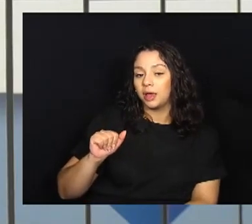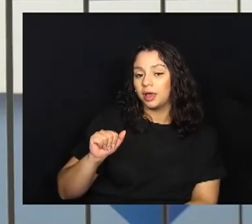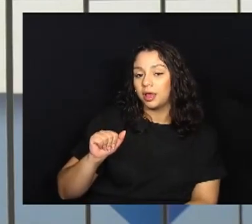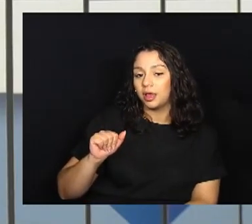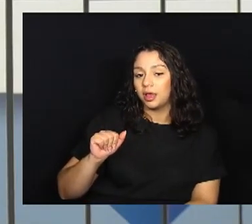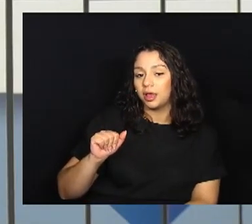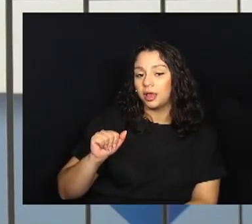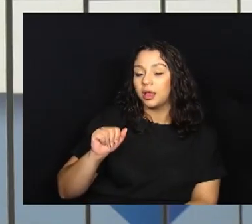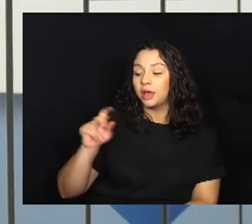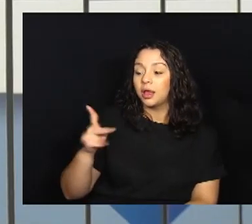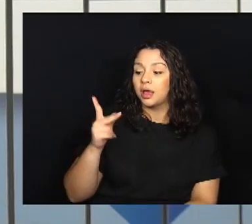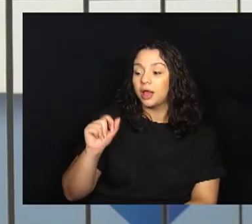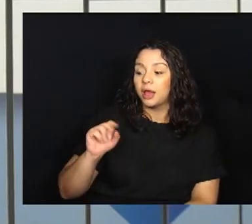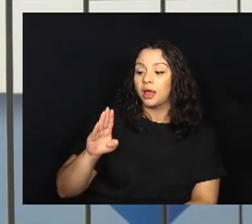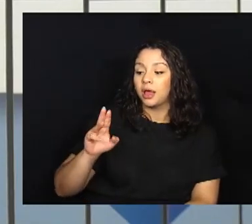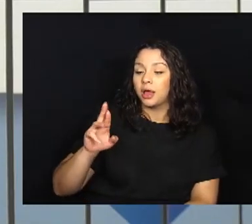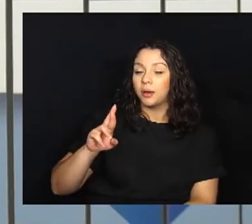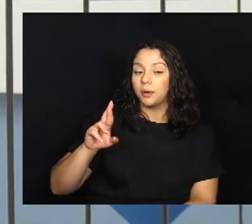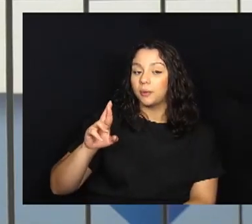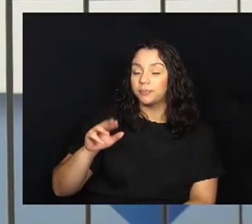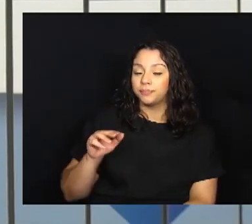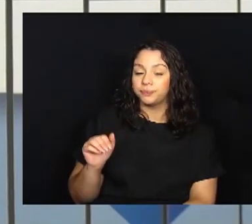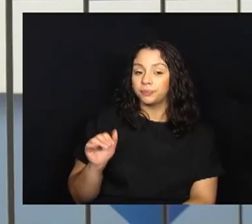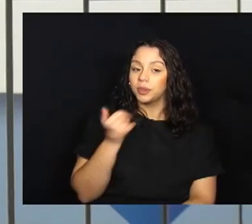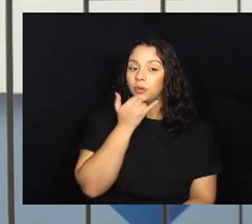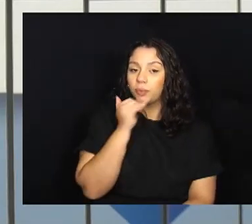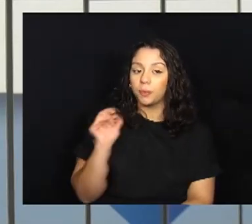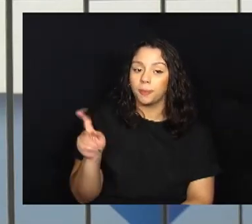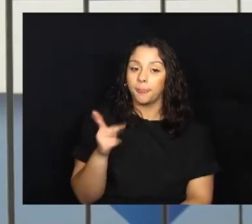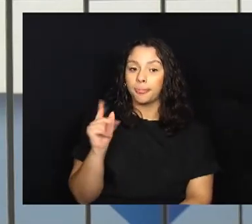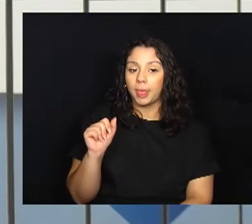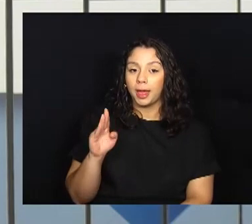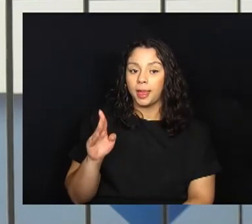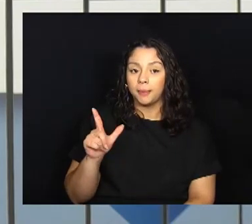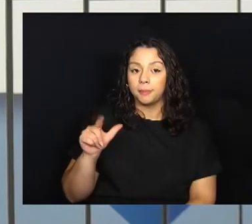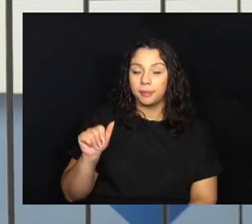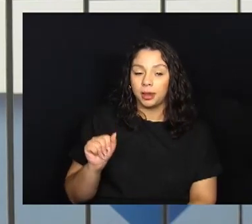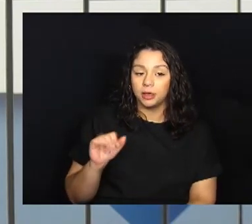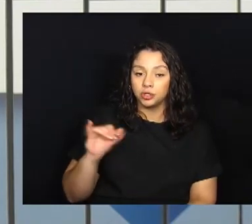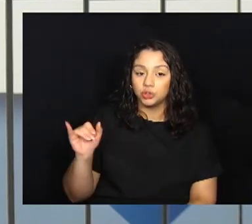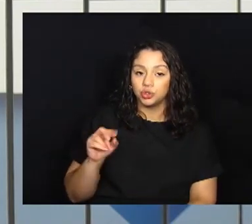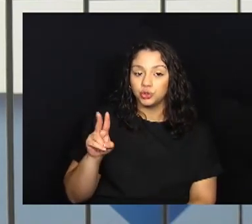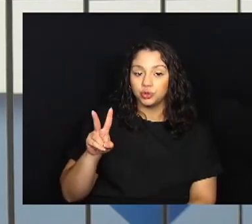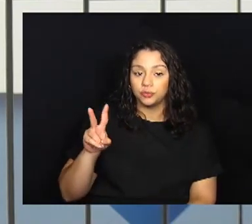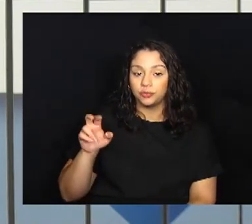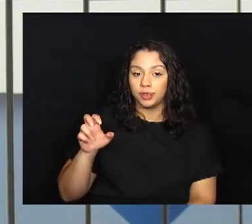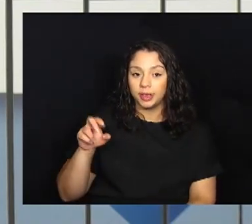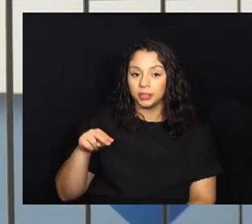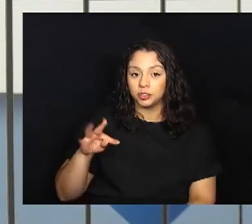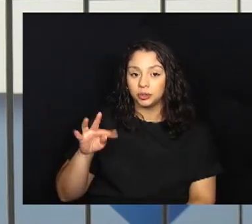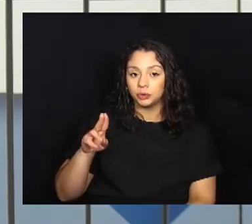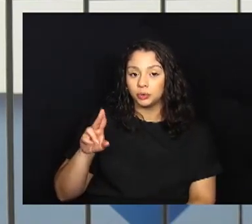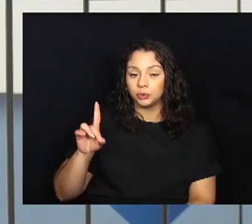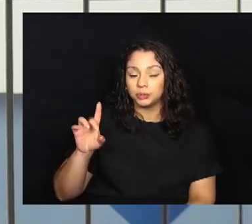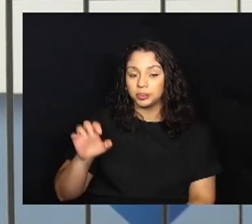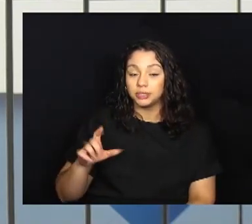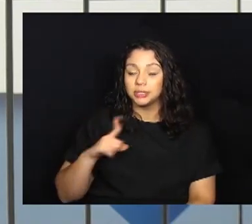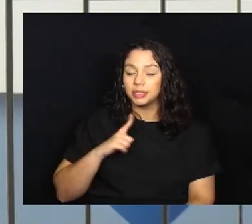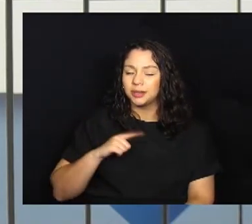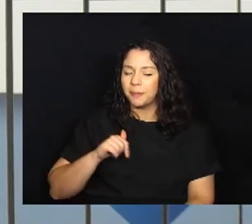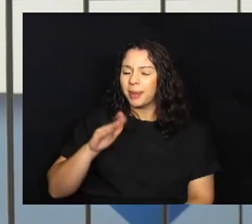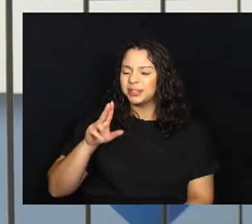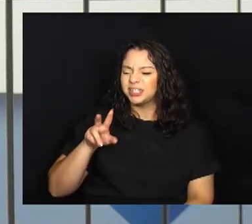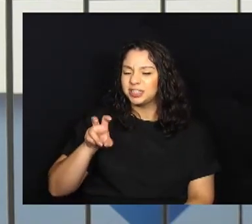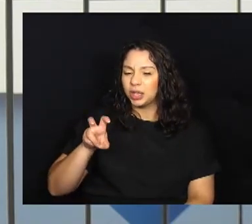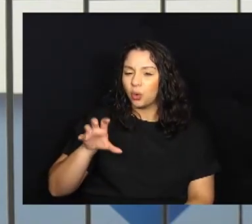tem aí a participação política, a questão da formação da participação política, em que mais de 50 atividades estão